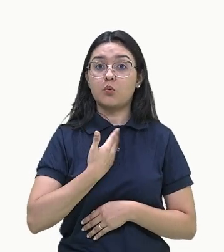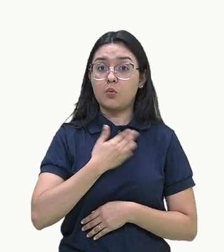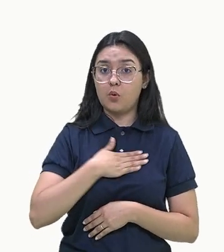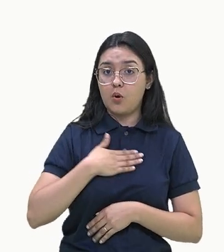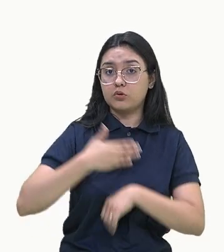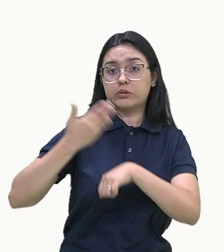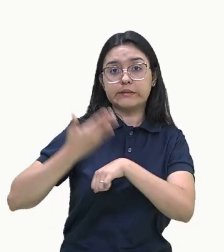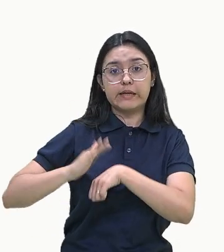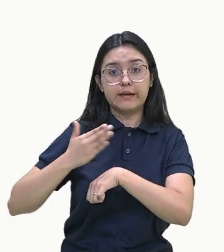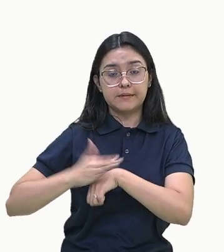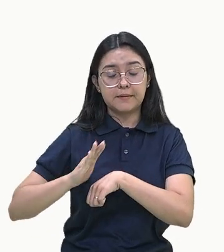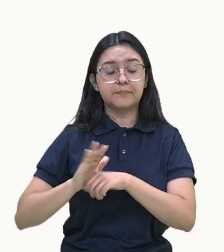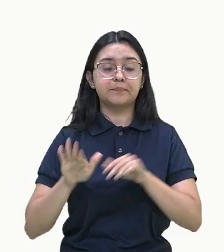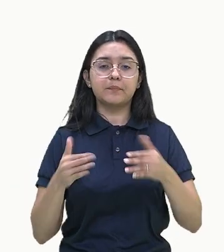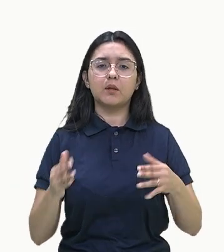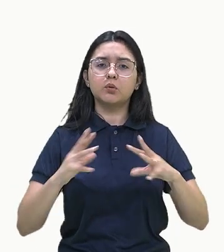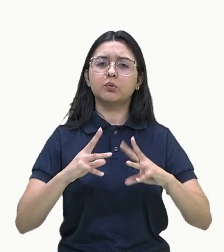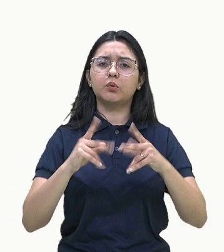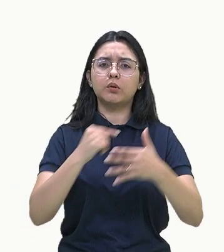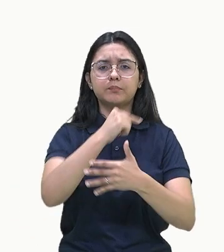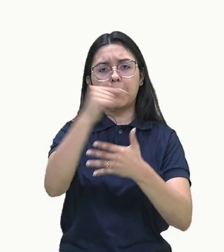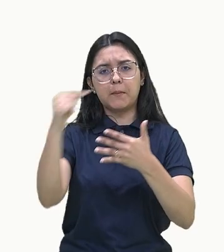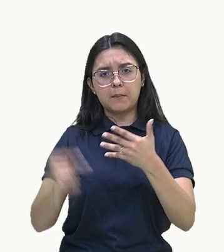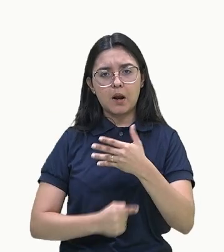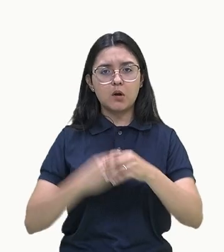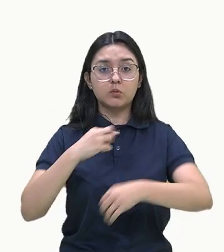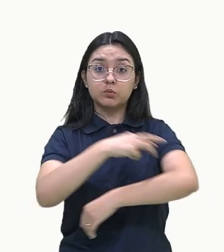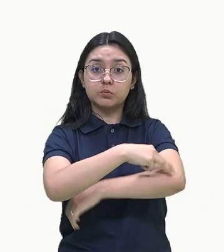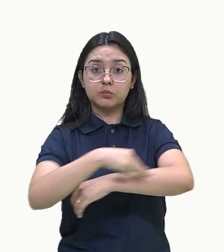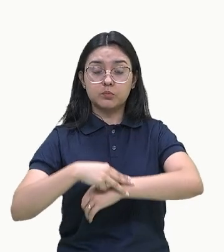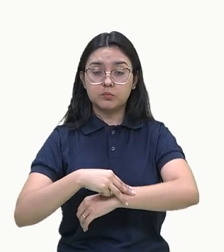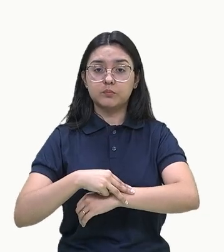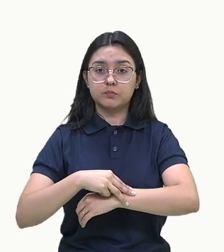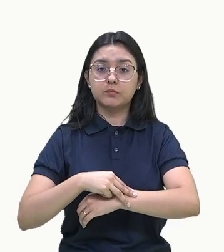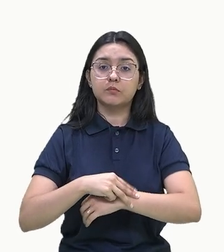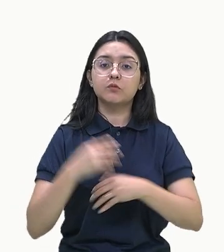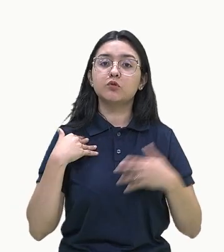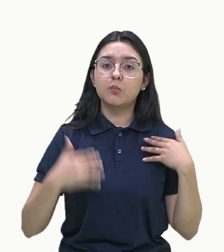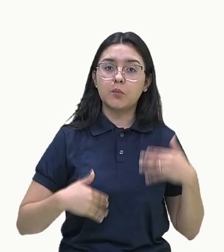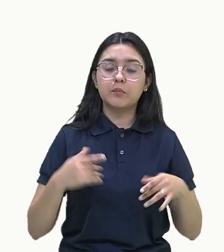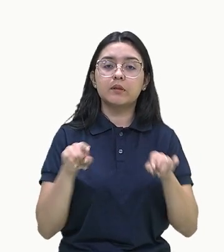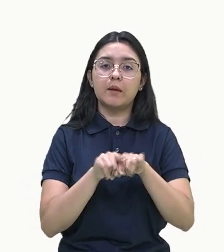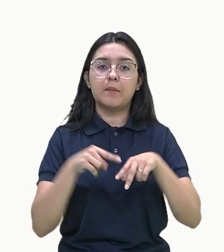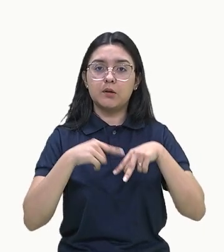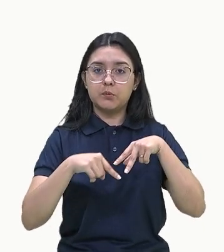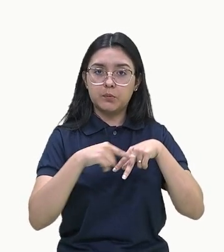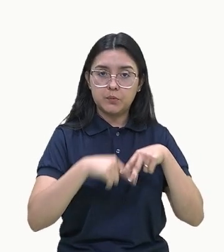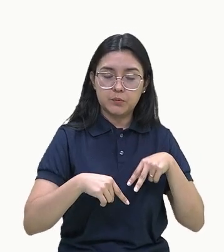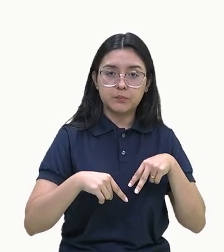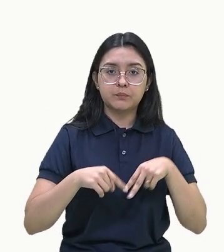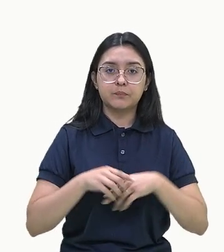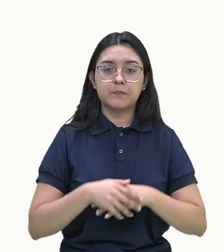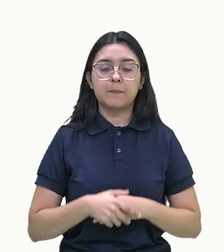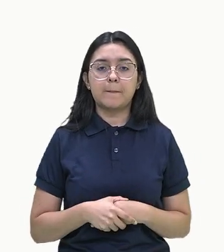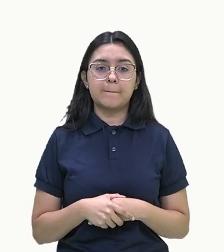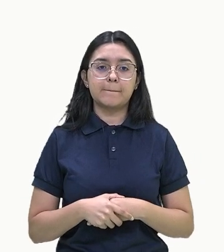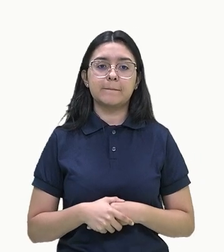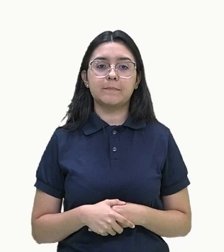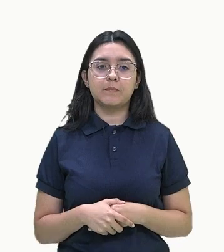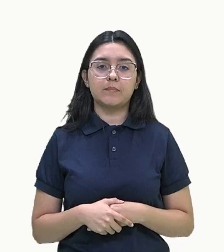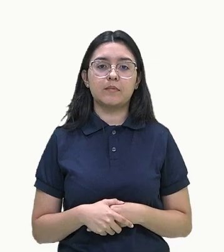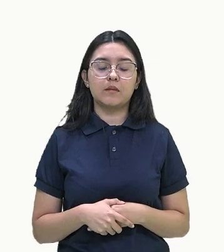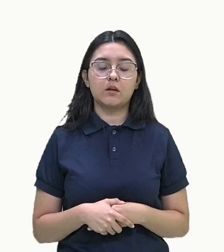academia. E aí todos esses músculos, tanto de membros superiores quanto de membros,